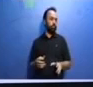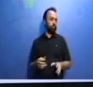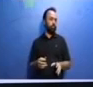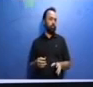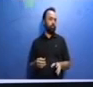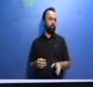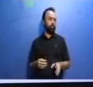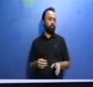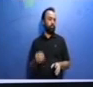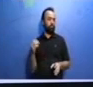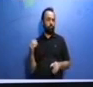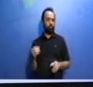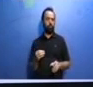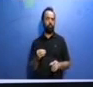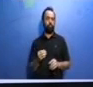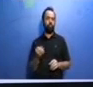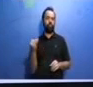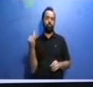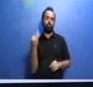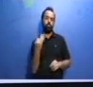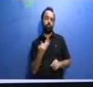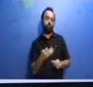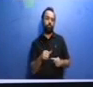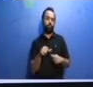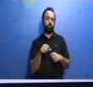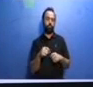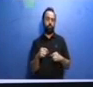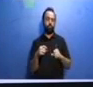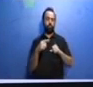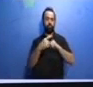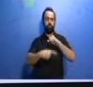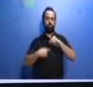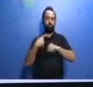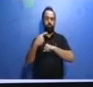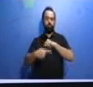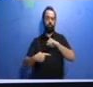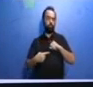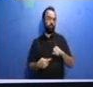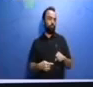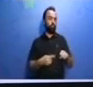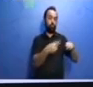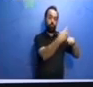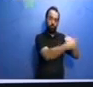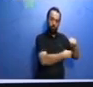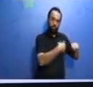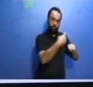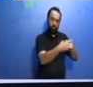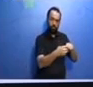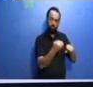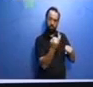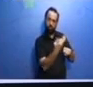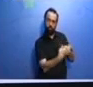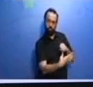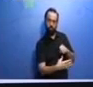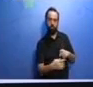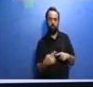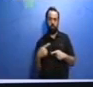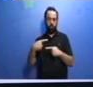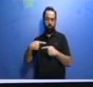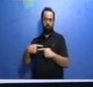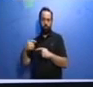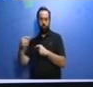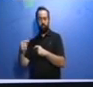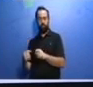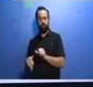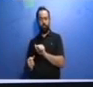de átomos que participam como reagentes, ele tem que ser igual ao número de átomos que se formam